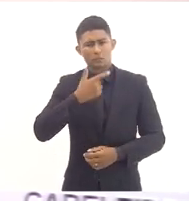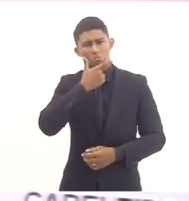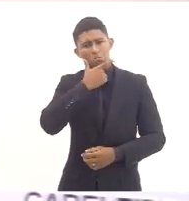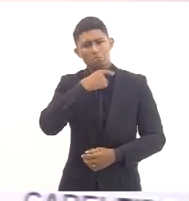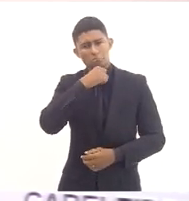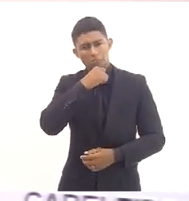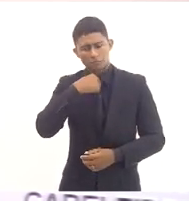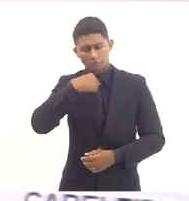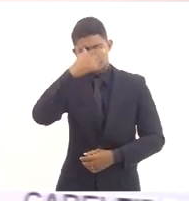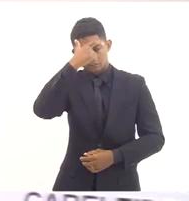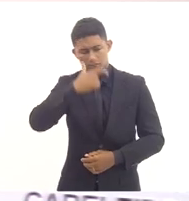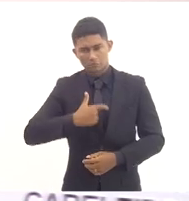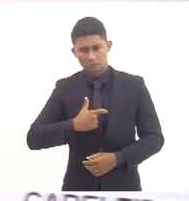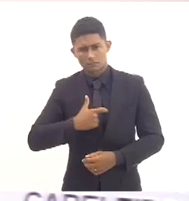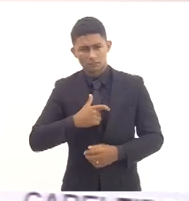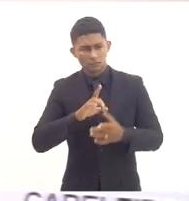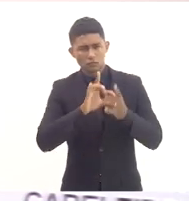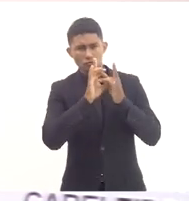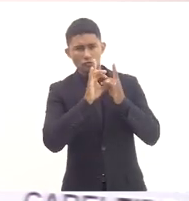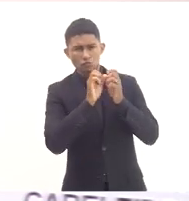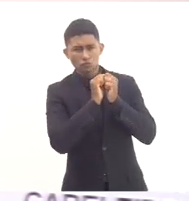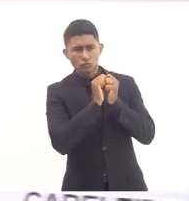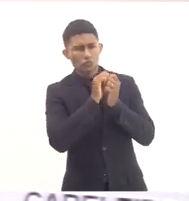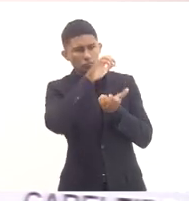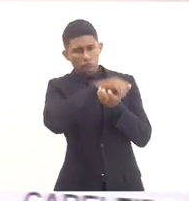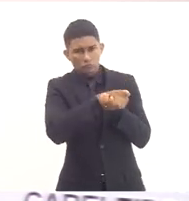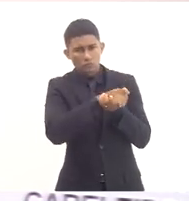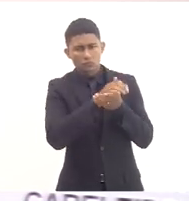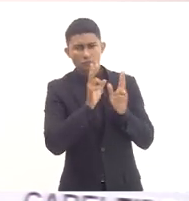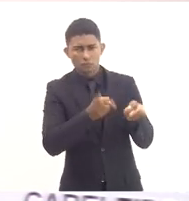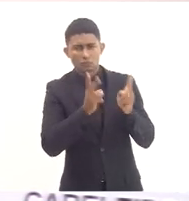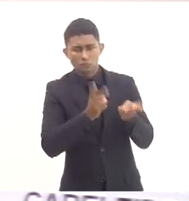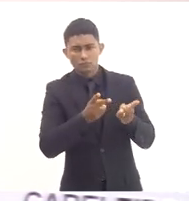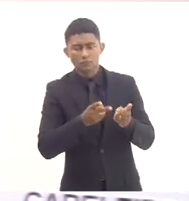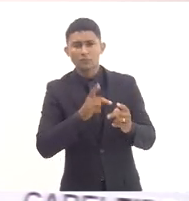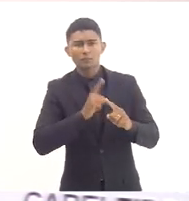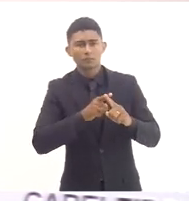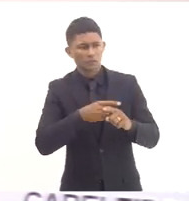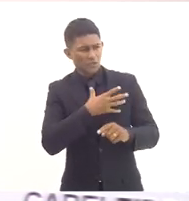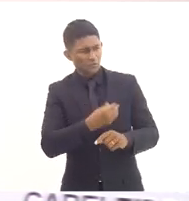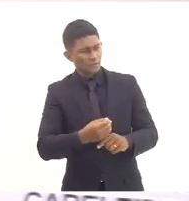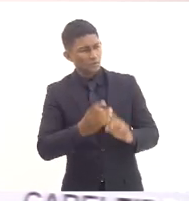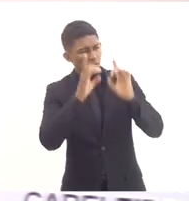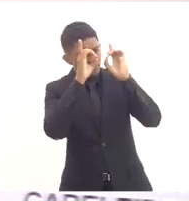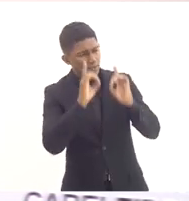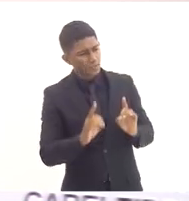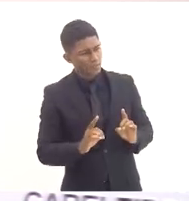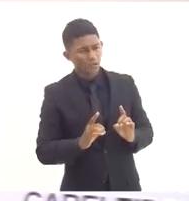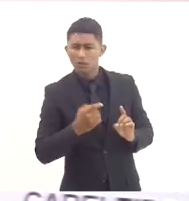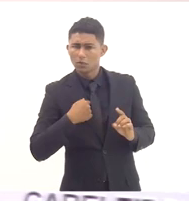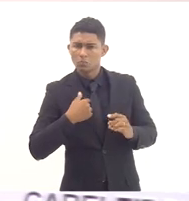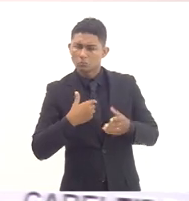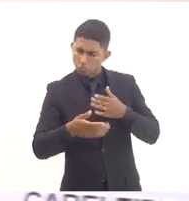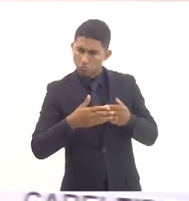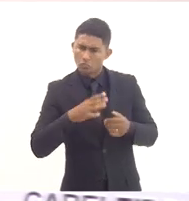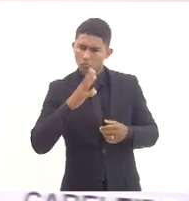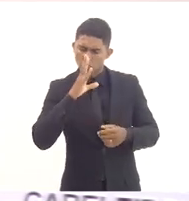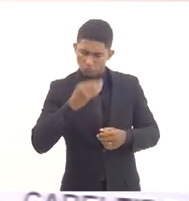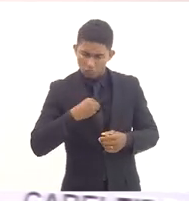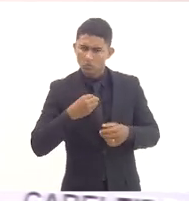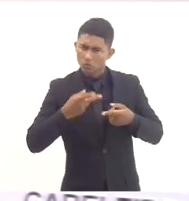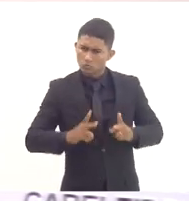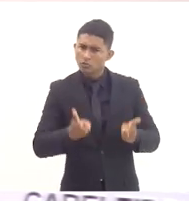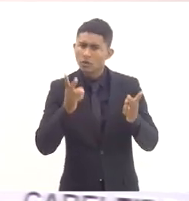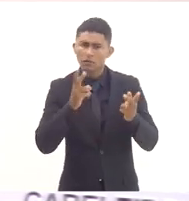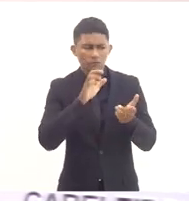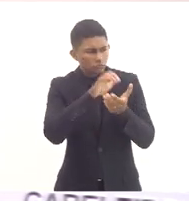cedo também com enfim não eu não julgo aqui em quem se ausenta circunstâncias muito diversos mas o compromisso de amor